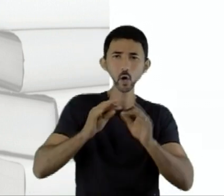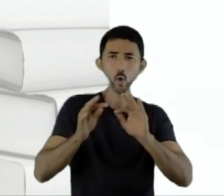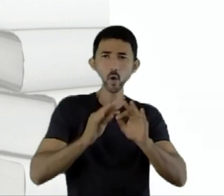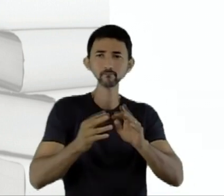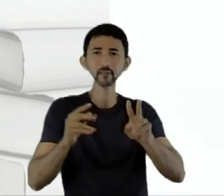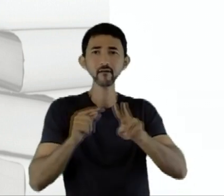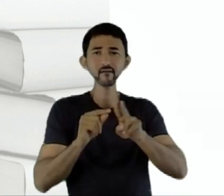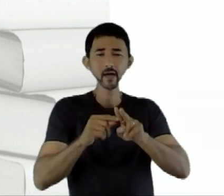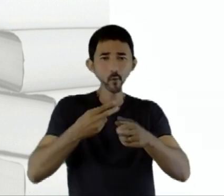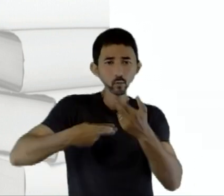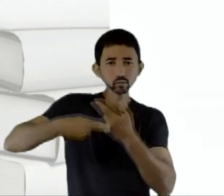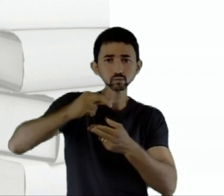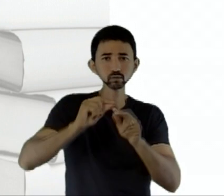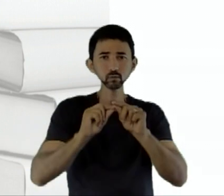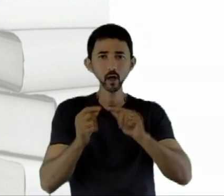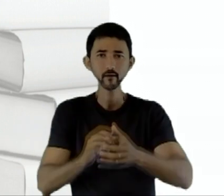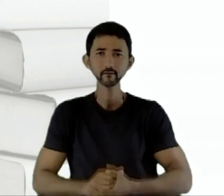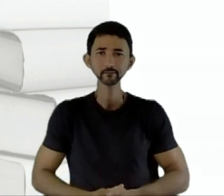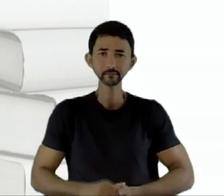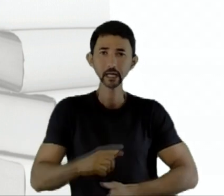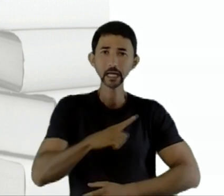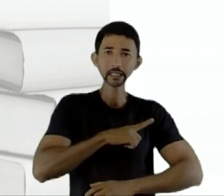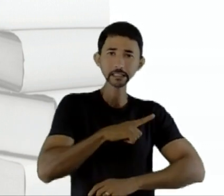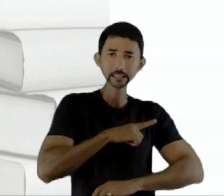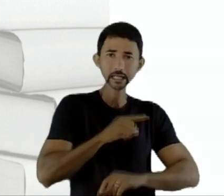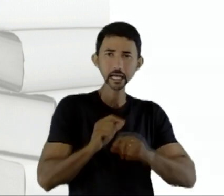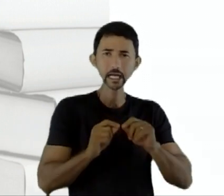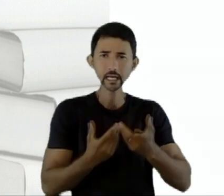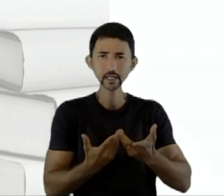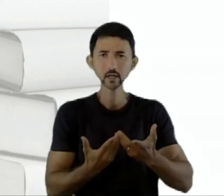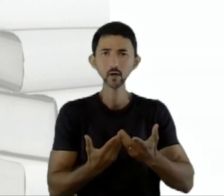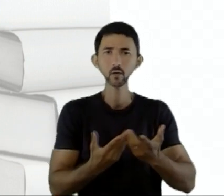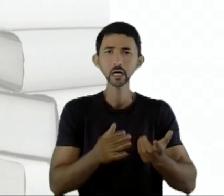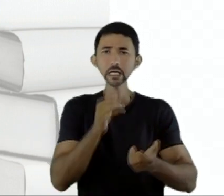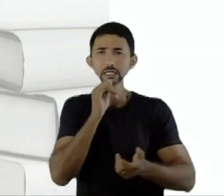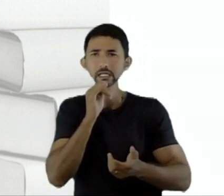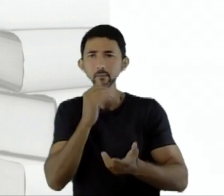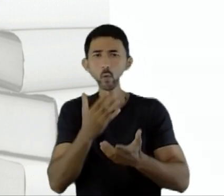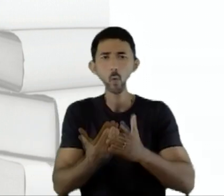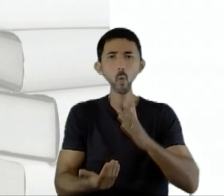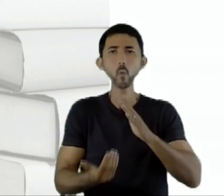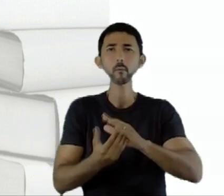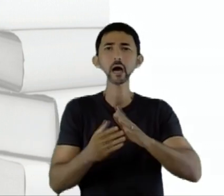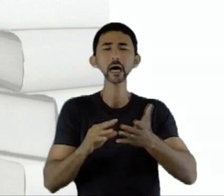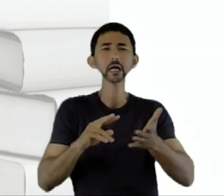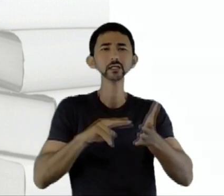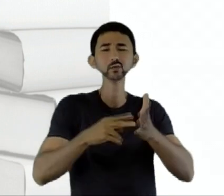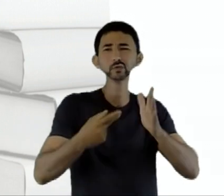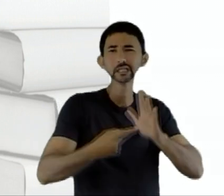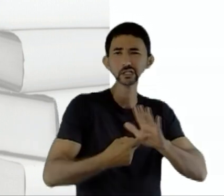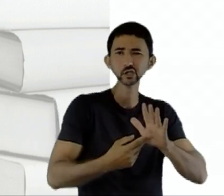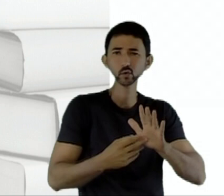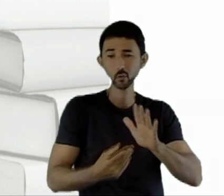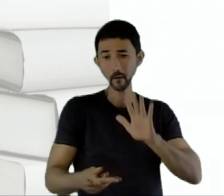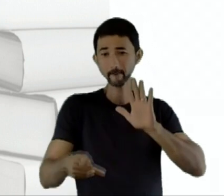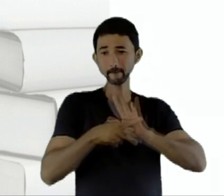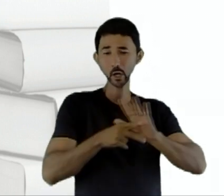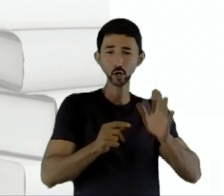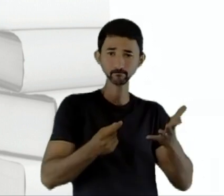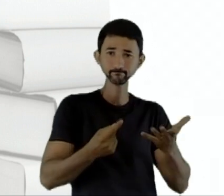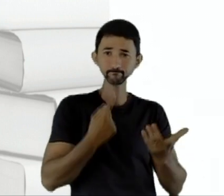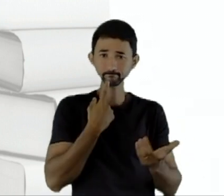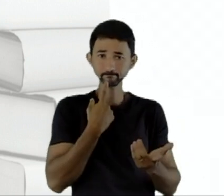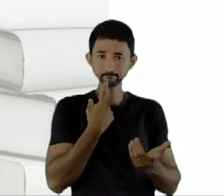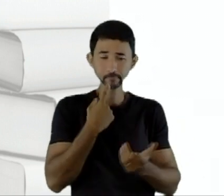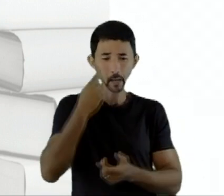transitividade verbal. Por quê? O verbo tenham, por exemplo, ele não para o sentido nele mesmo. Você